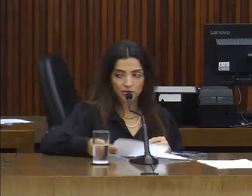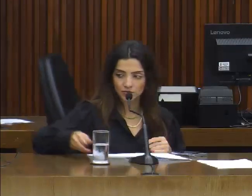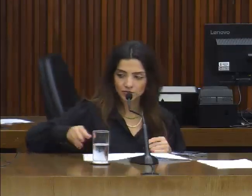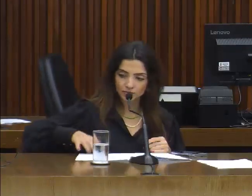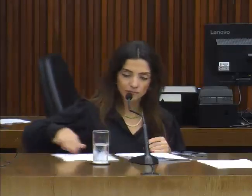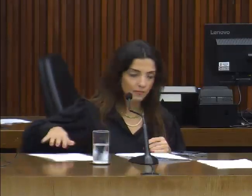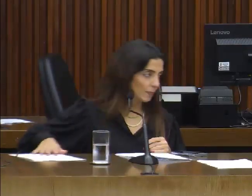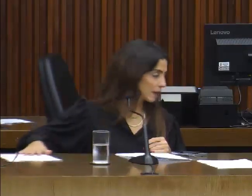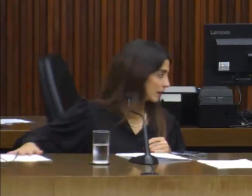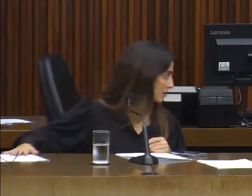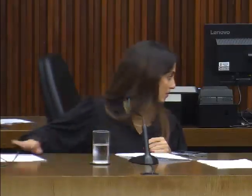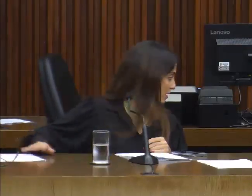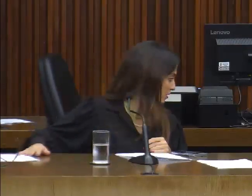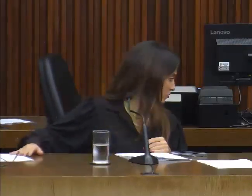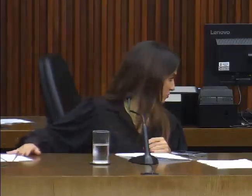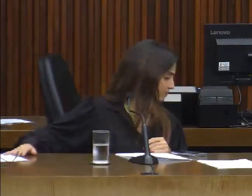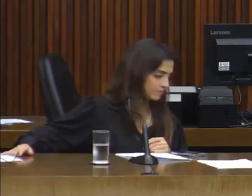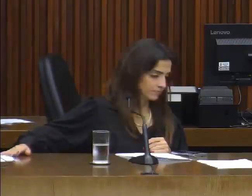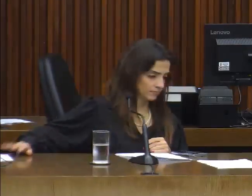Regimento Interno.